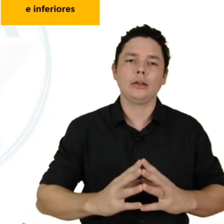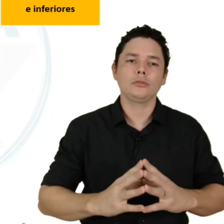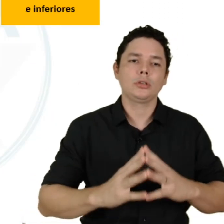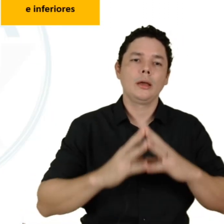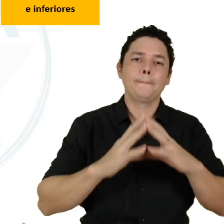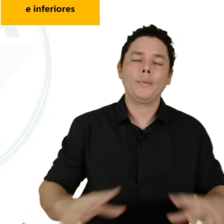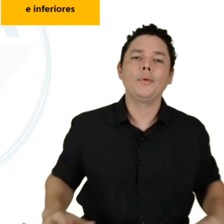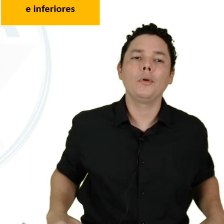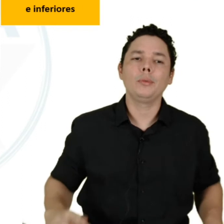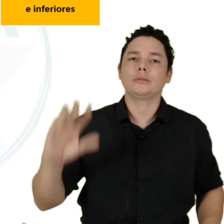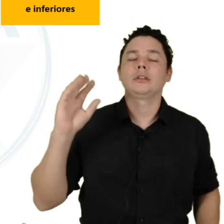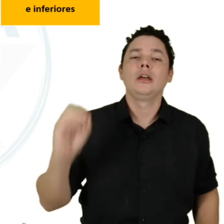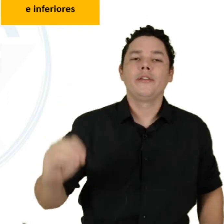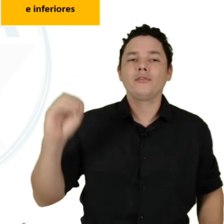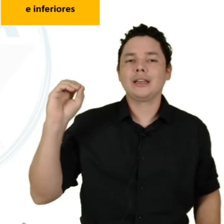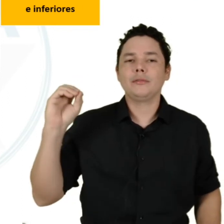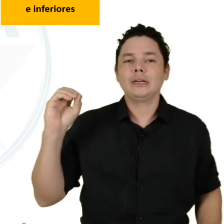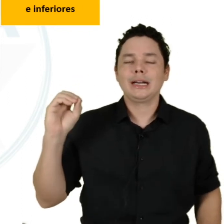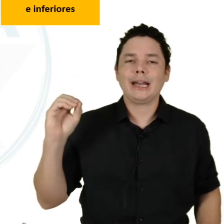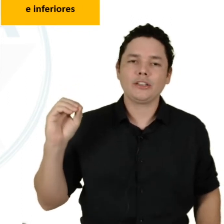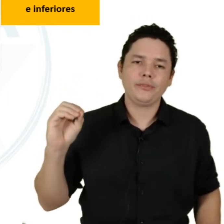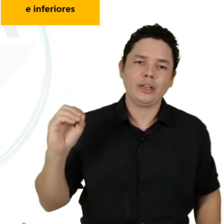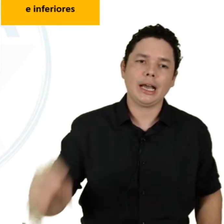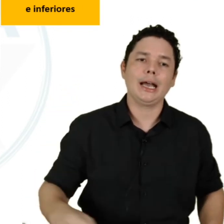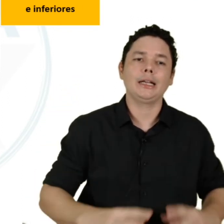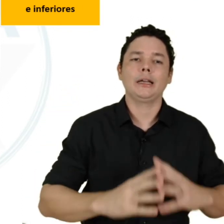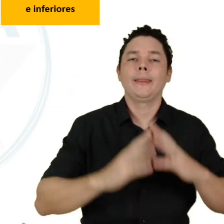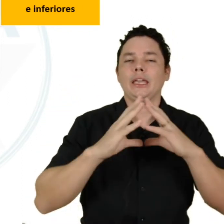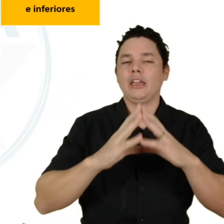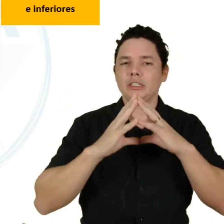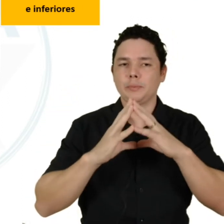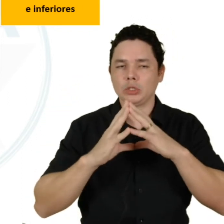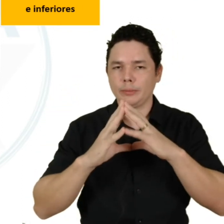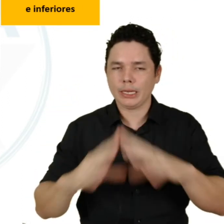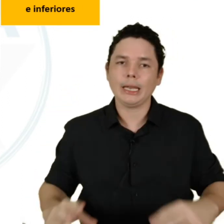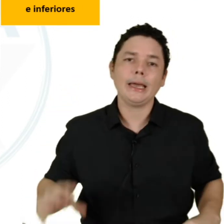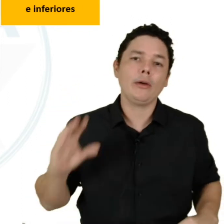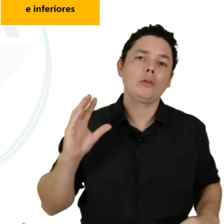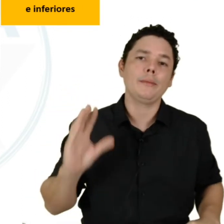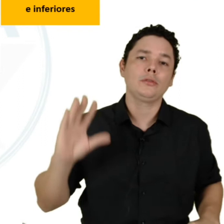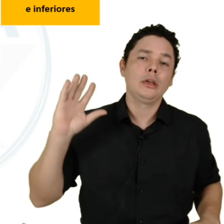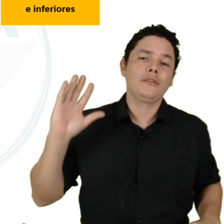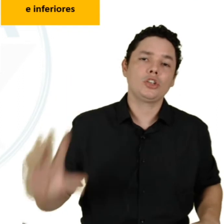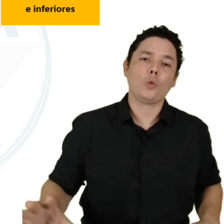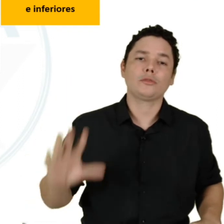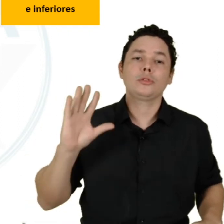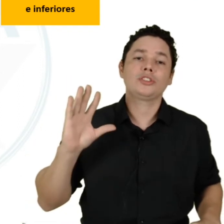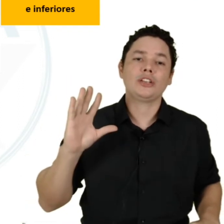de cargos públicos. Função gratificada. Quem vai dispor sobre ela é o Regulamento